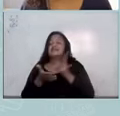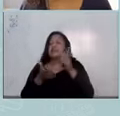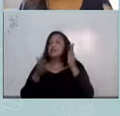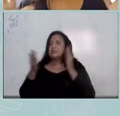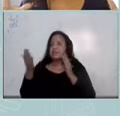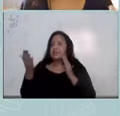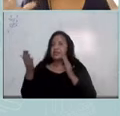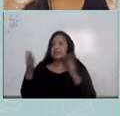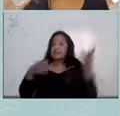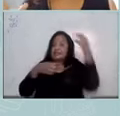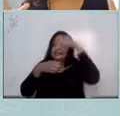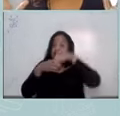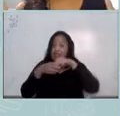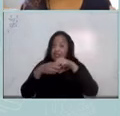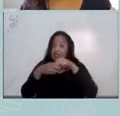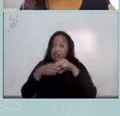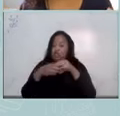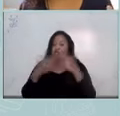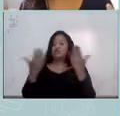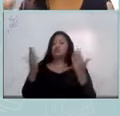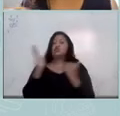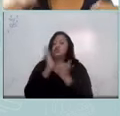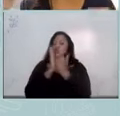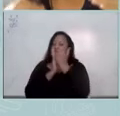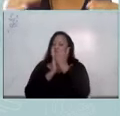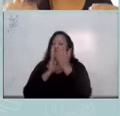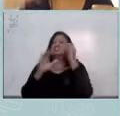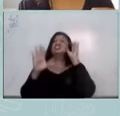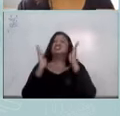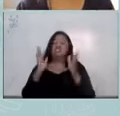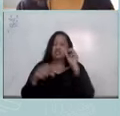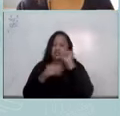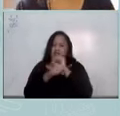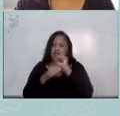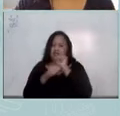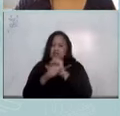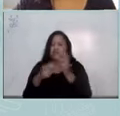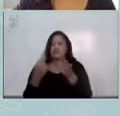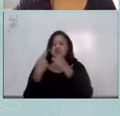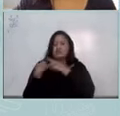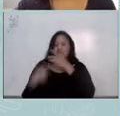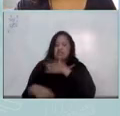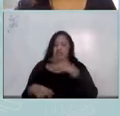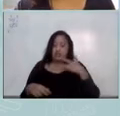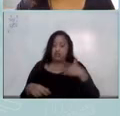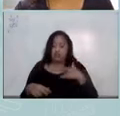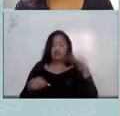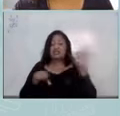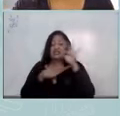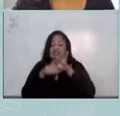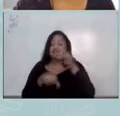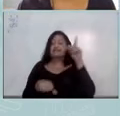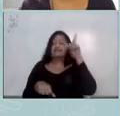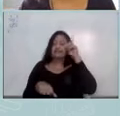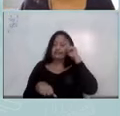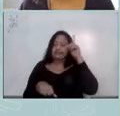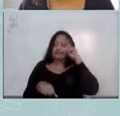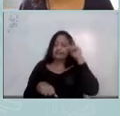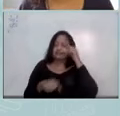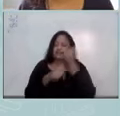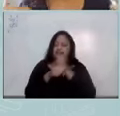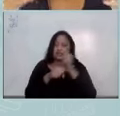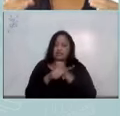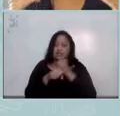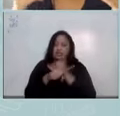é esperado pelas autoridades de saúde. Então, essa questão da dengue que a gente tem, né, todo ano lá, no verão, geralmente aumenta o número de casos